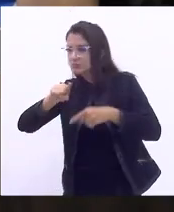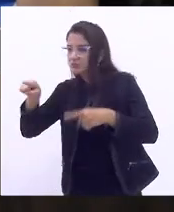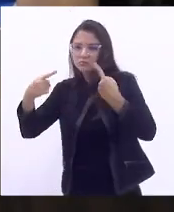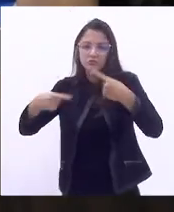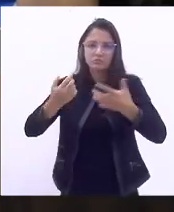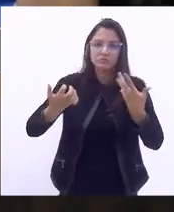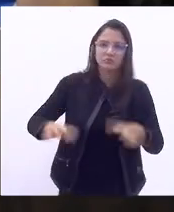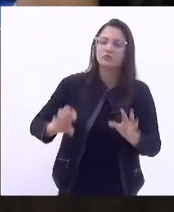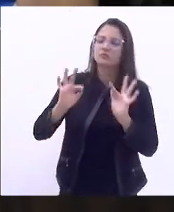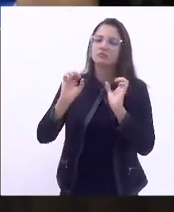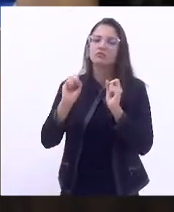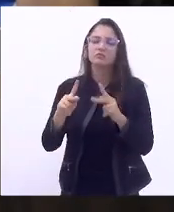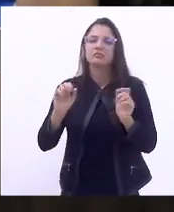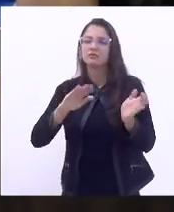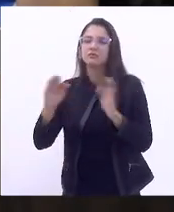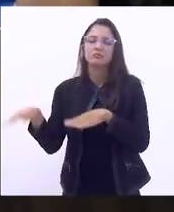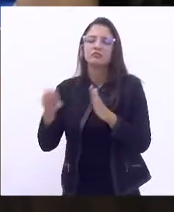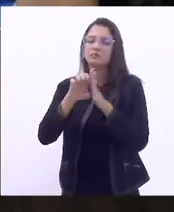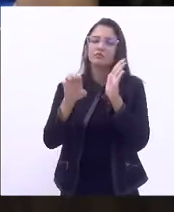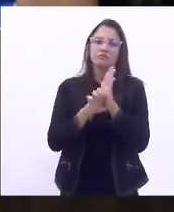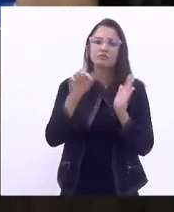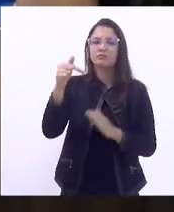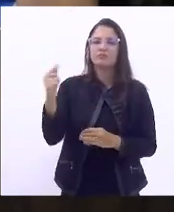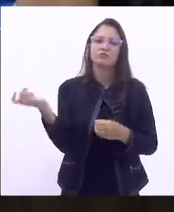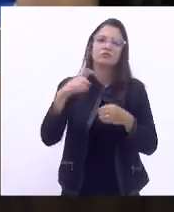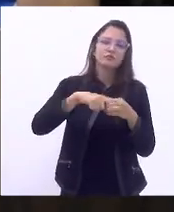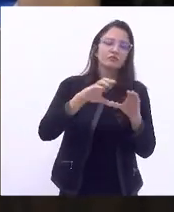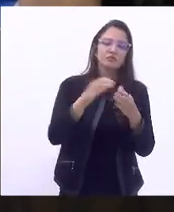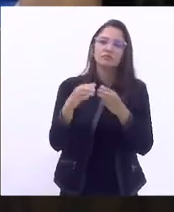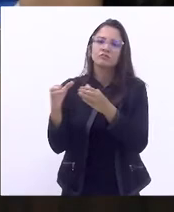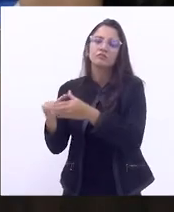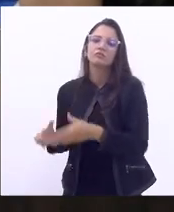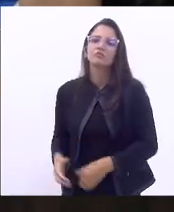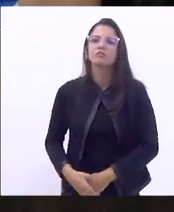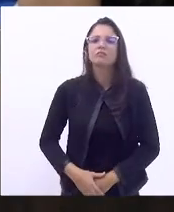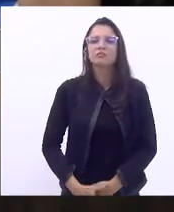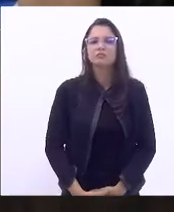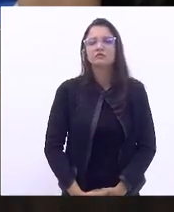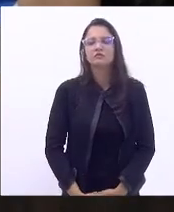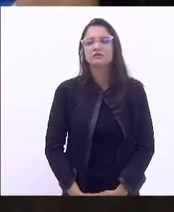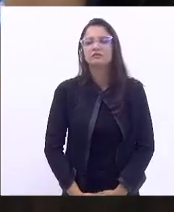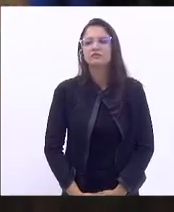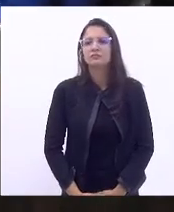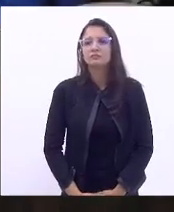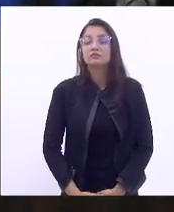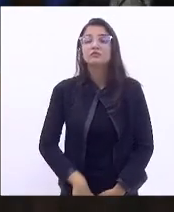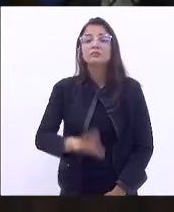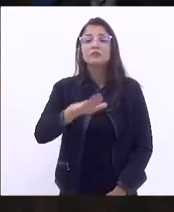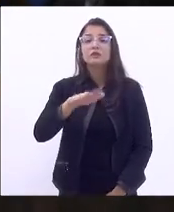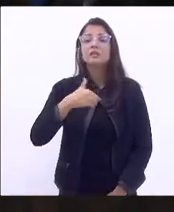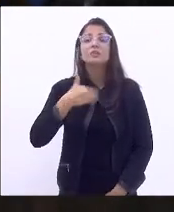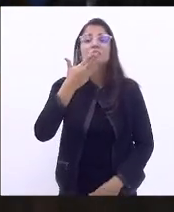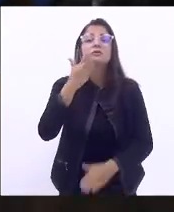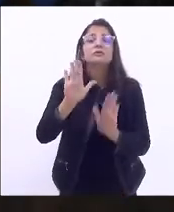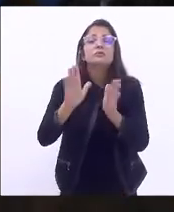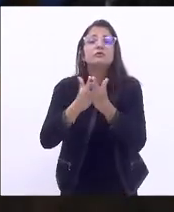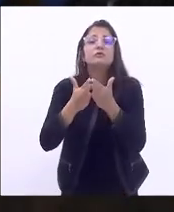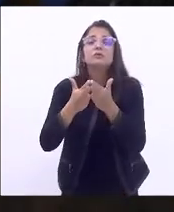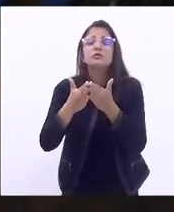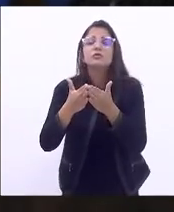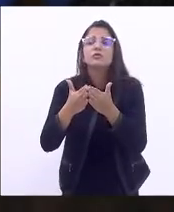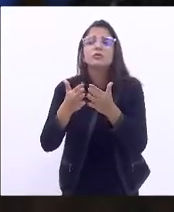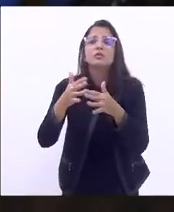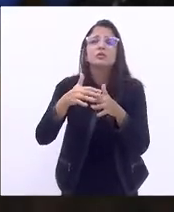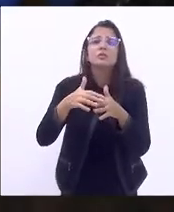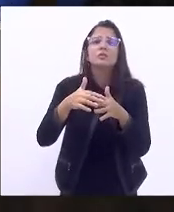presente proposta recebeu 7 emendas e retorna às comissões. Presidente, só para pedir a inclusão... Não. Questão de